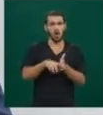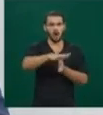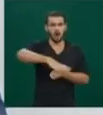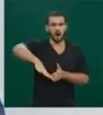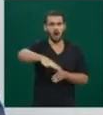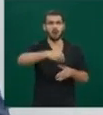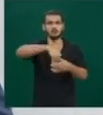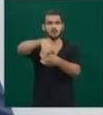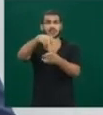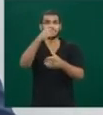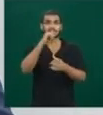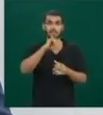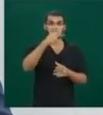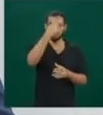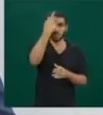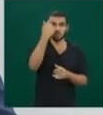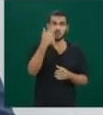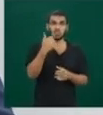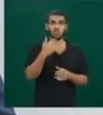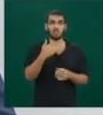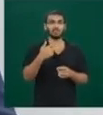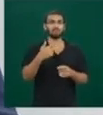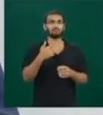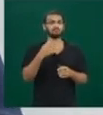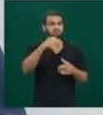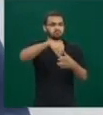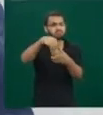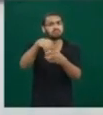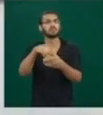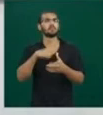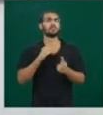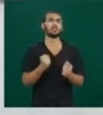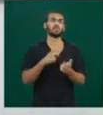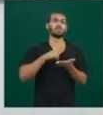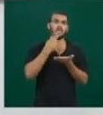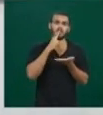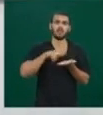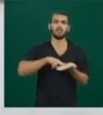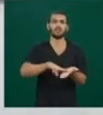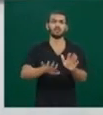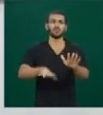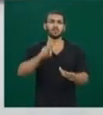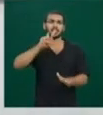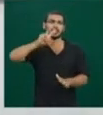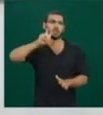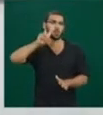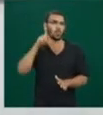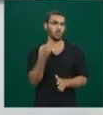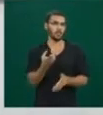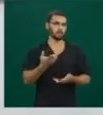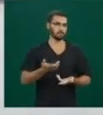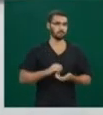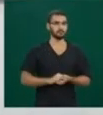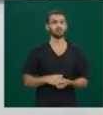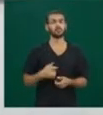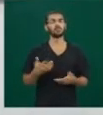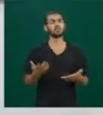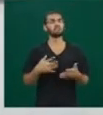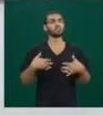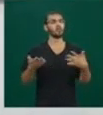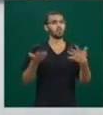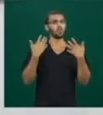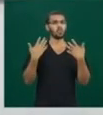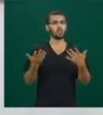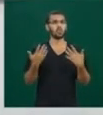padrões pode ser multado em até quase R$5.000. Hoje o dia foi quente em Uberlândia. Nesta sexta termina